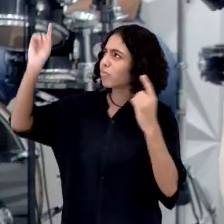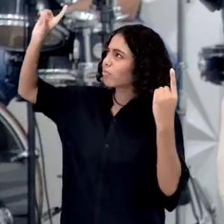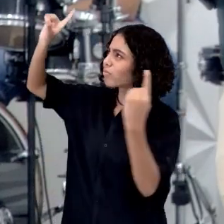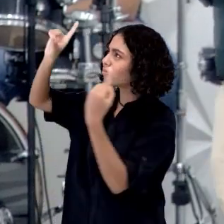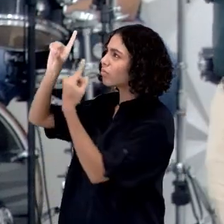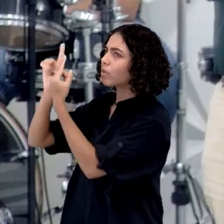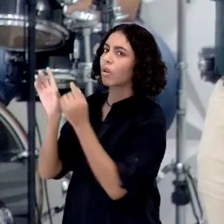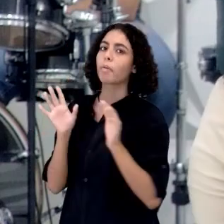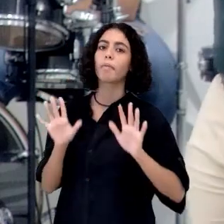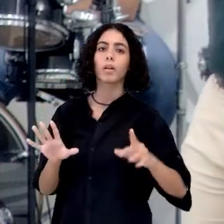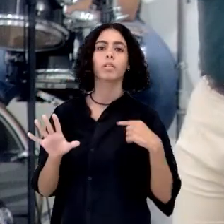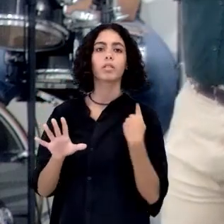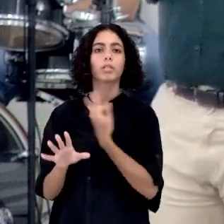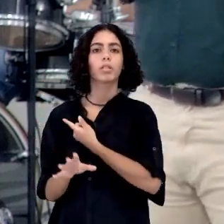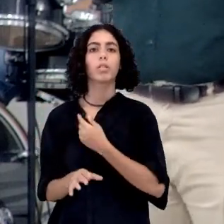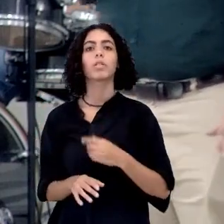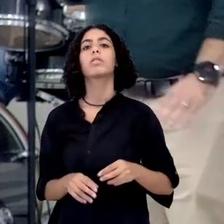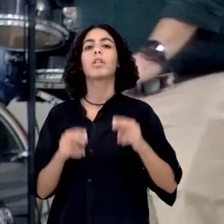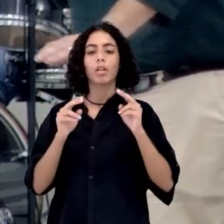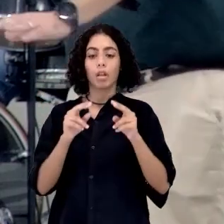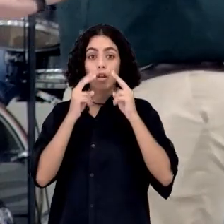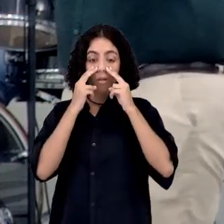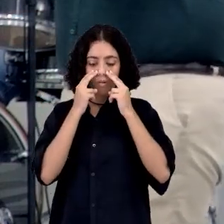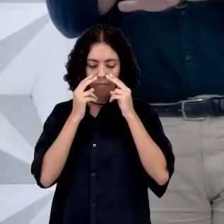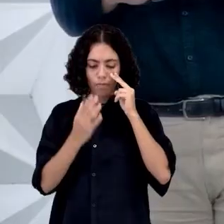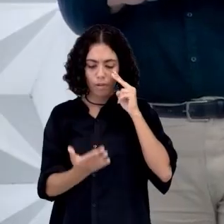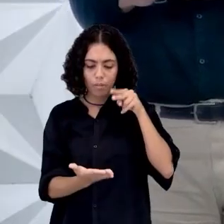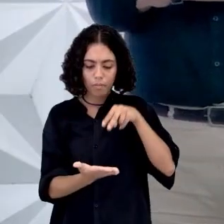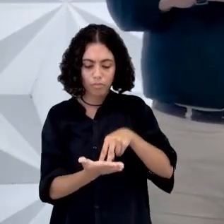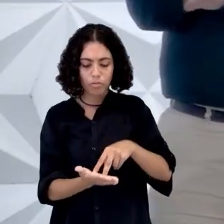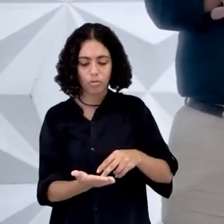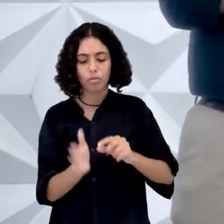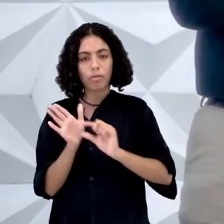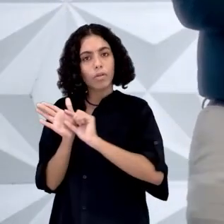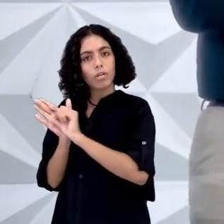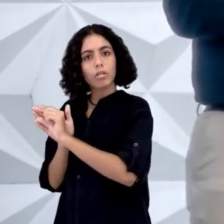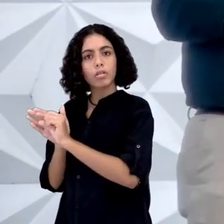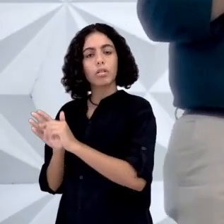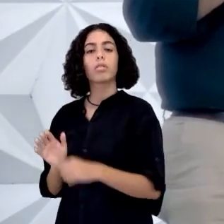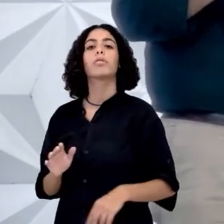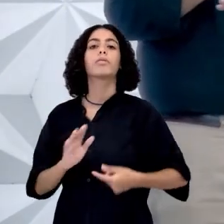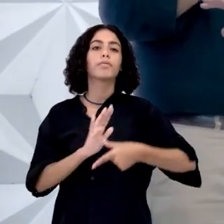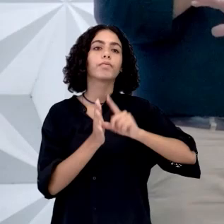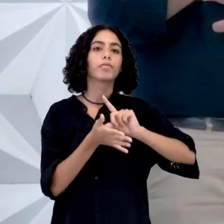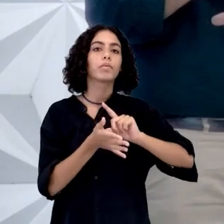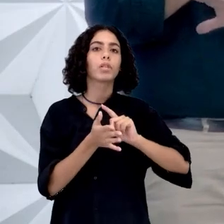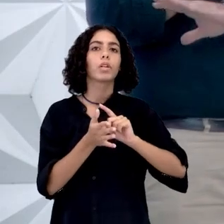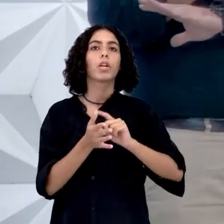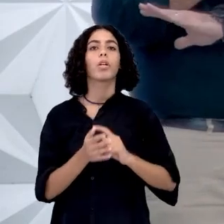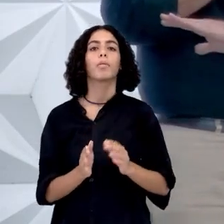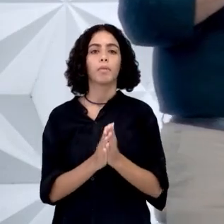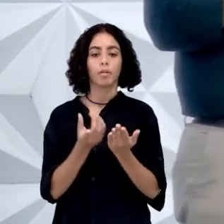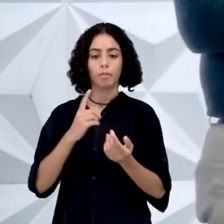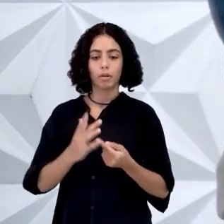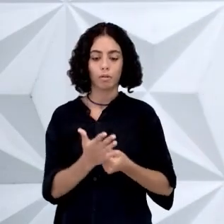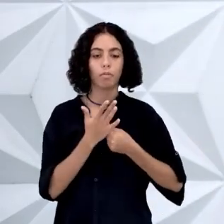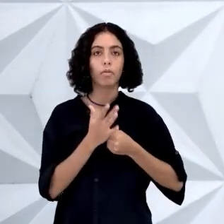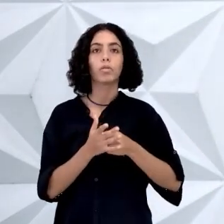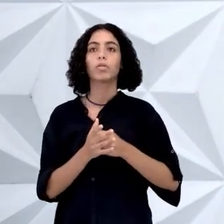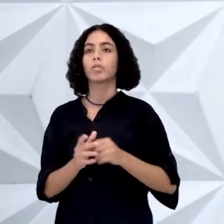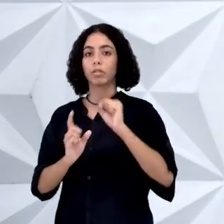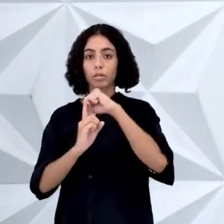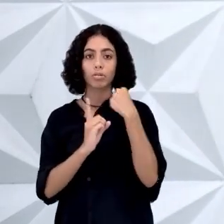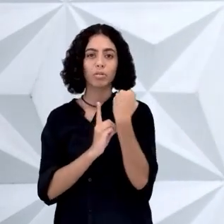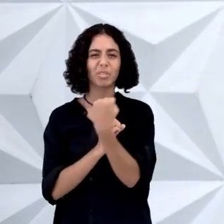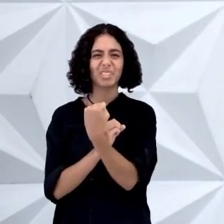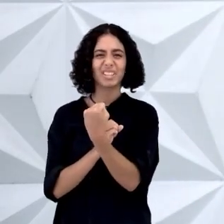versículos antes, nós vamos ver que a Bíblia diz que o ser humano estava totalmente vivendo assim como totalmente longe da vontade de